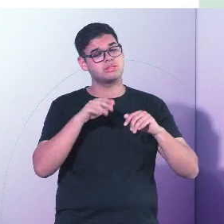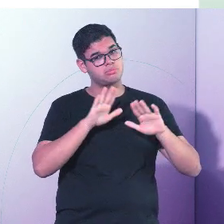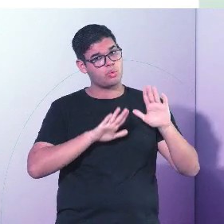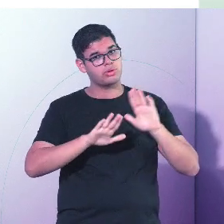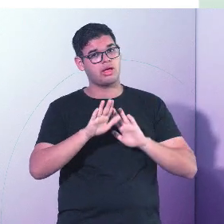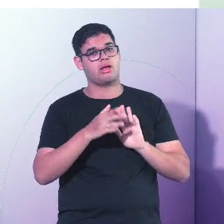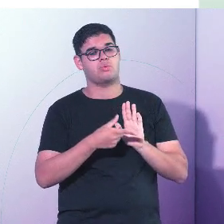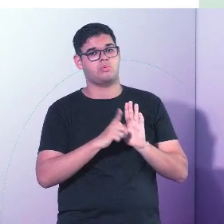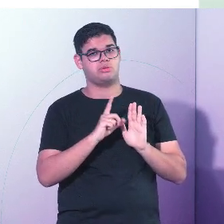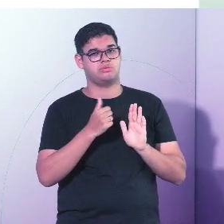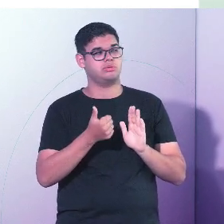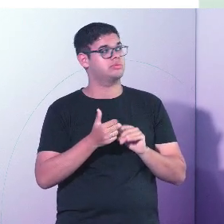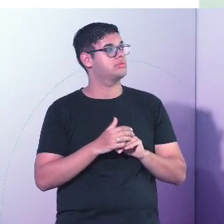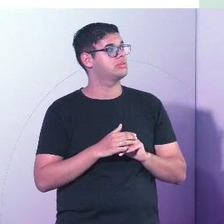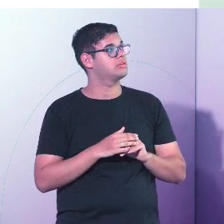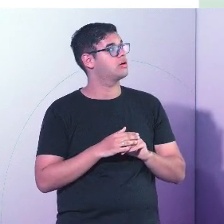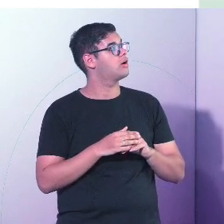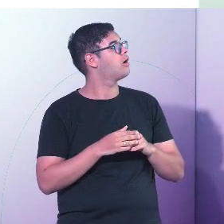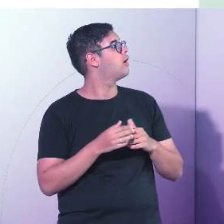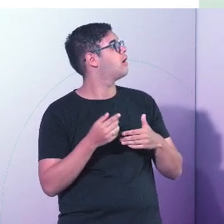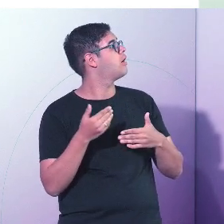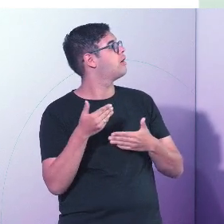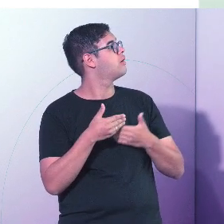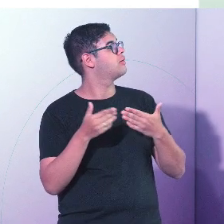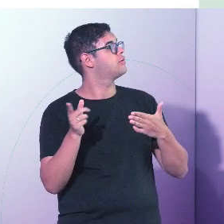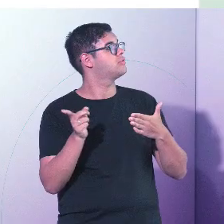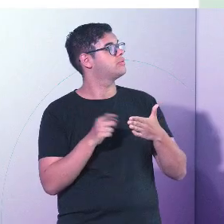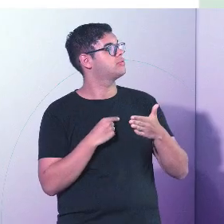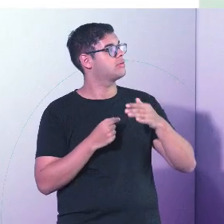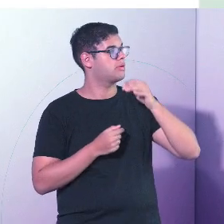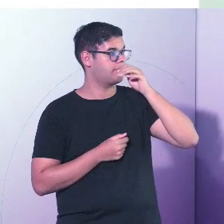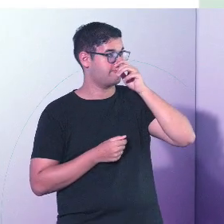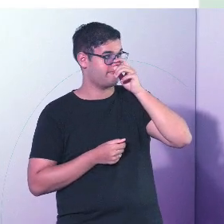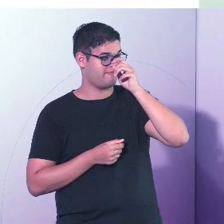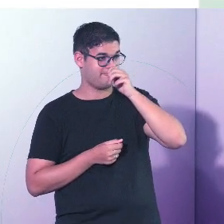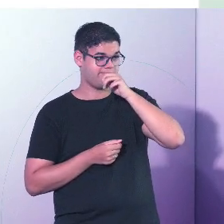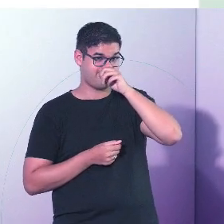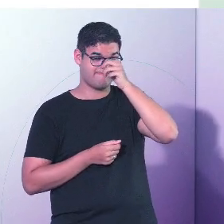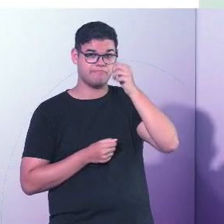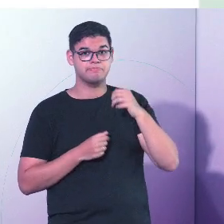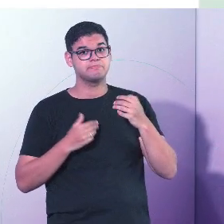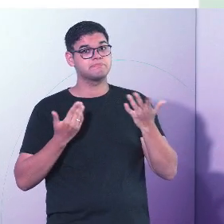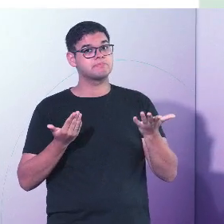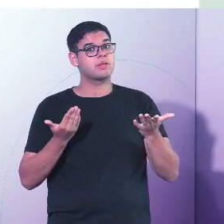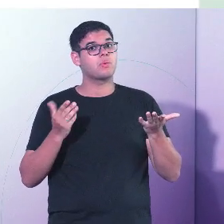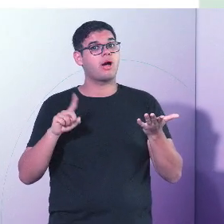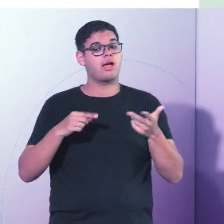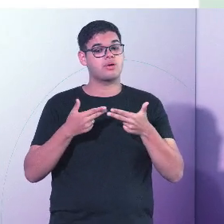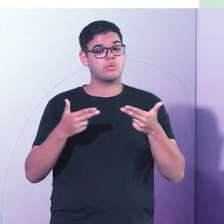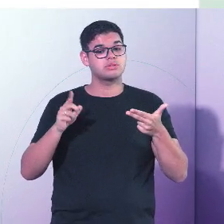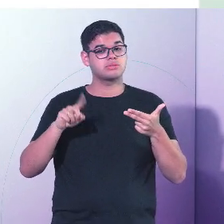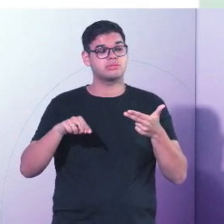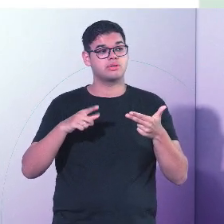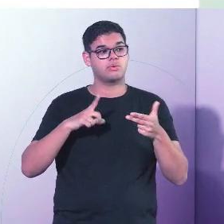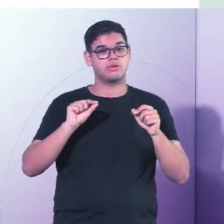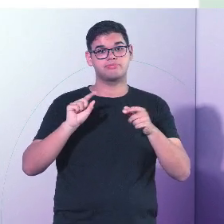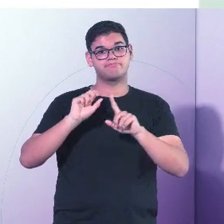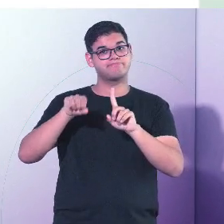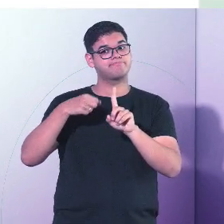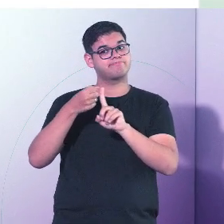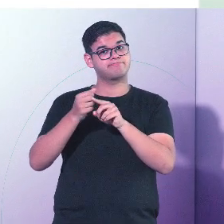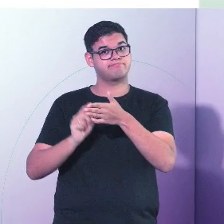isso. Então, passando aos slides, quais são os fatores que são ligados à tecnologia? Bom, aí eu vou entrar realmente em